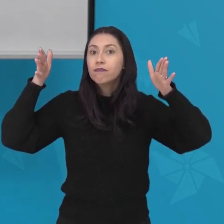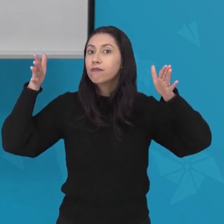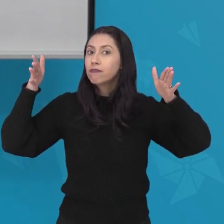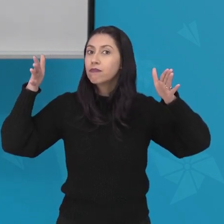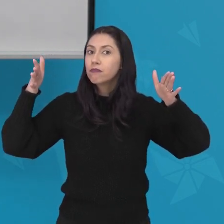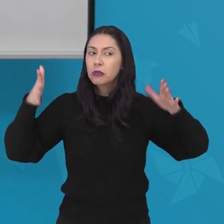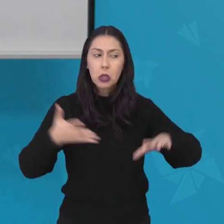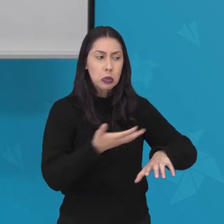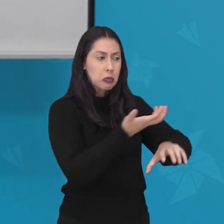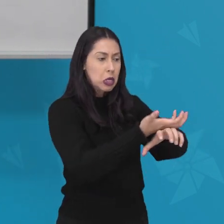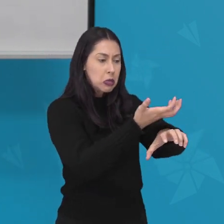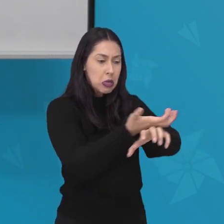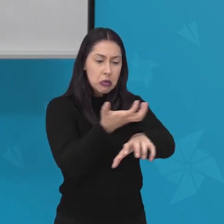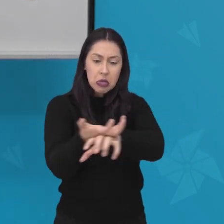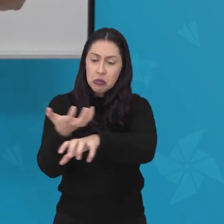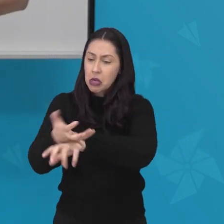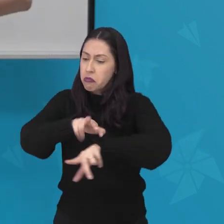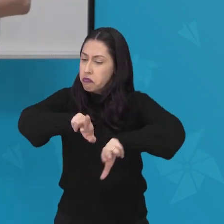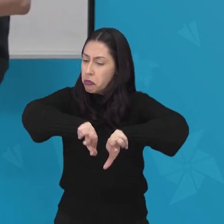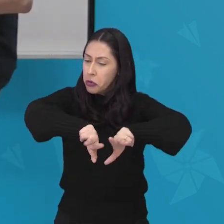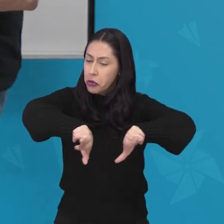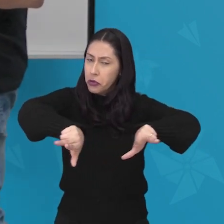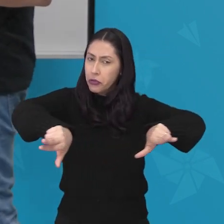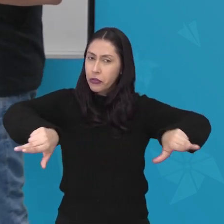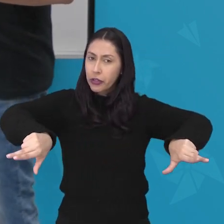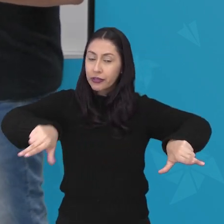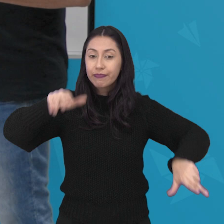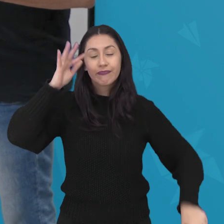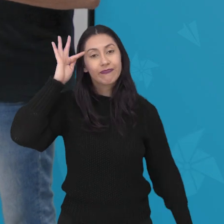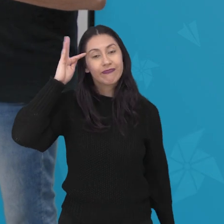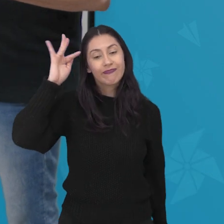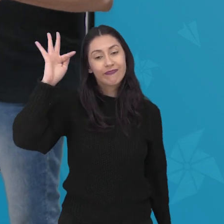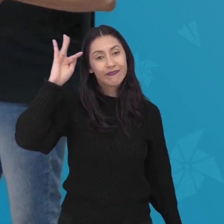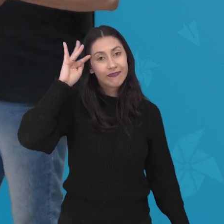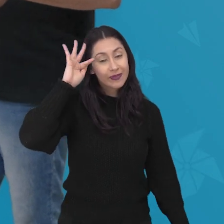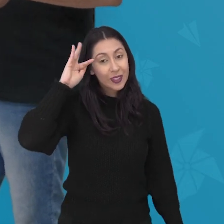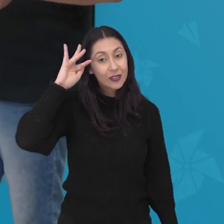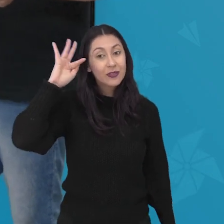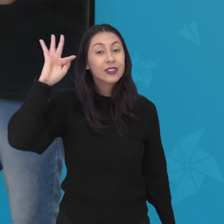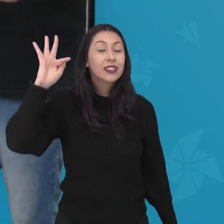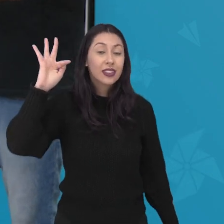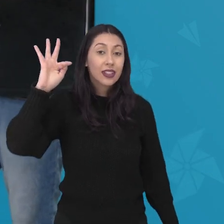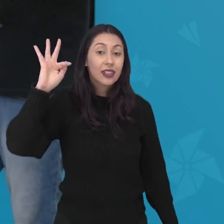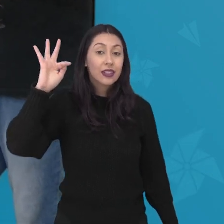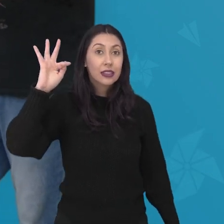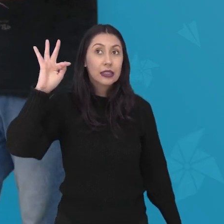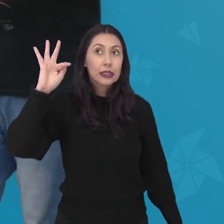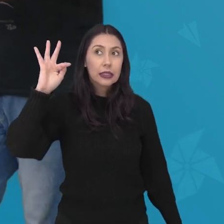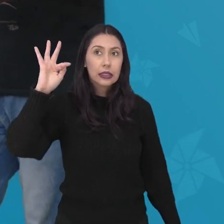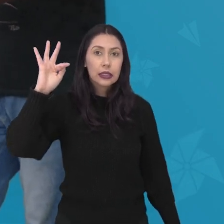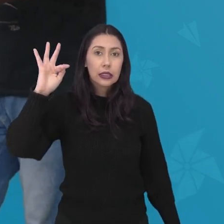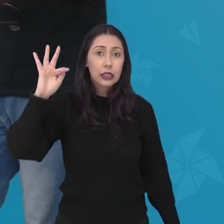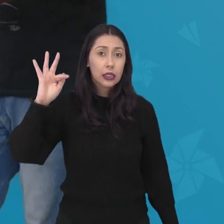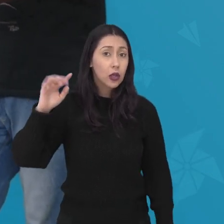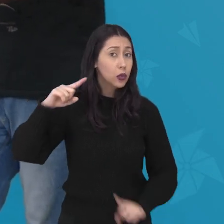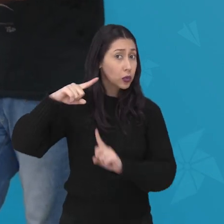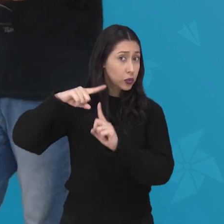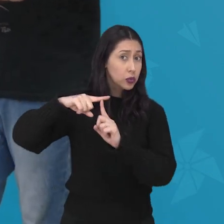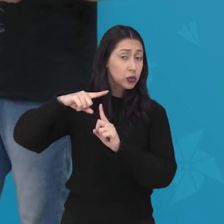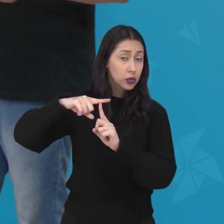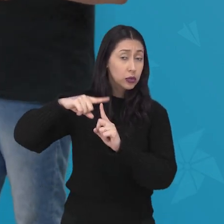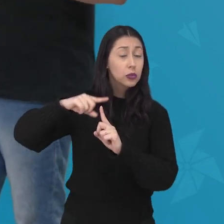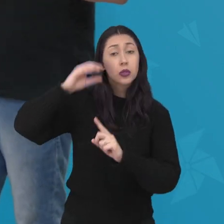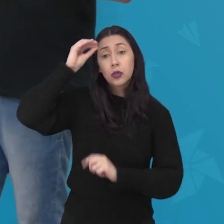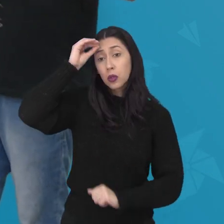até transdisciplinar, a filosofia ela se colocaria como um determinado tipo de